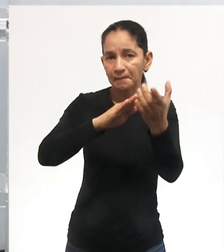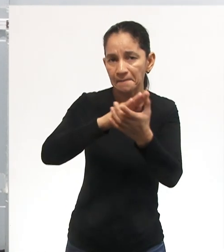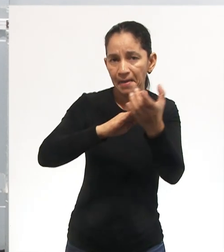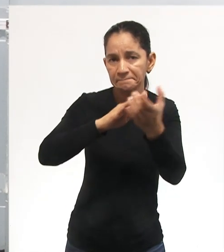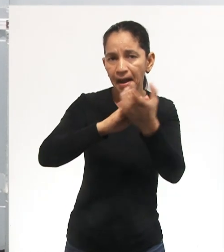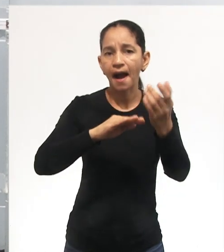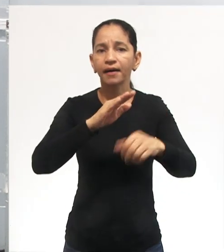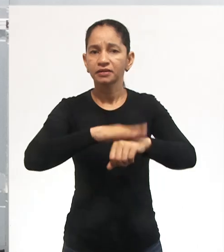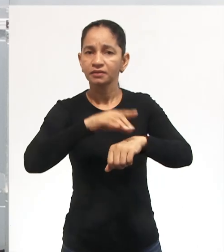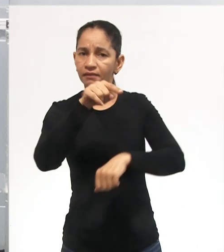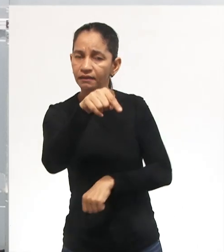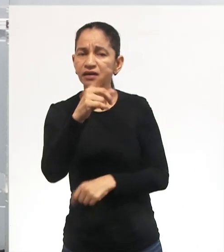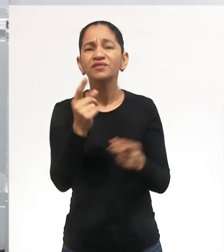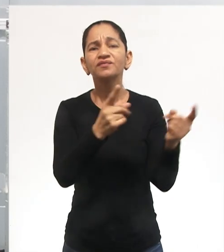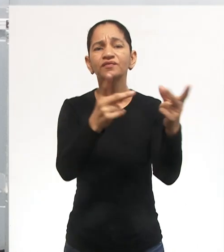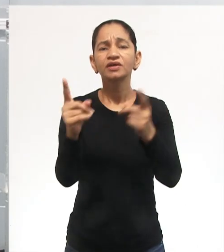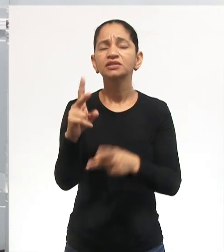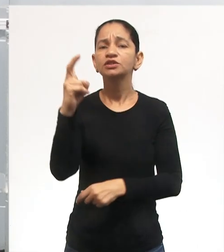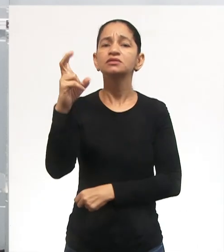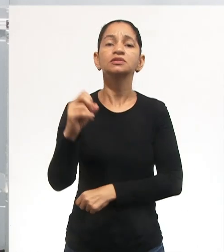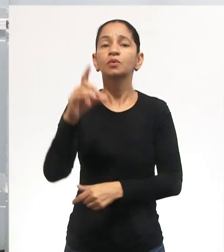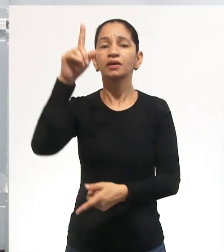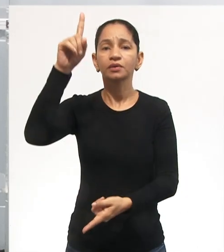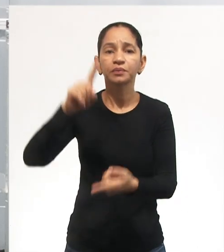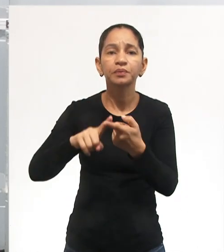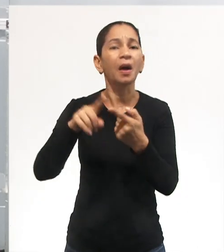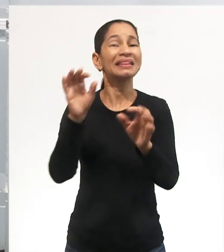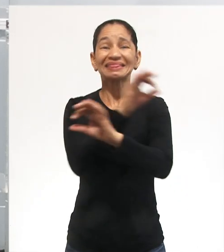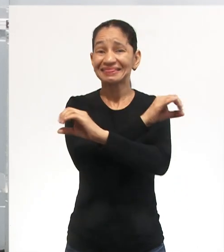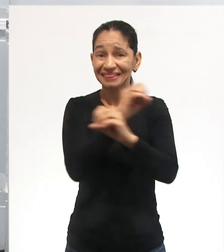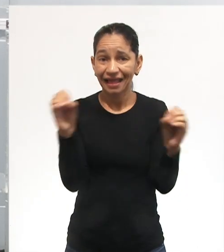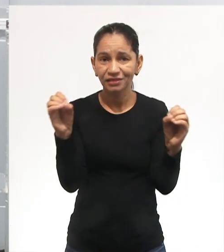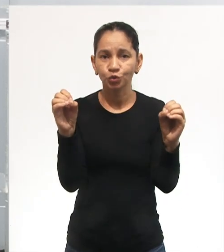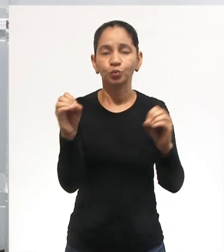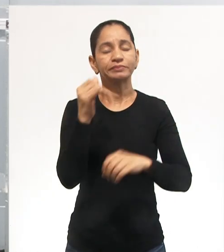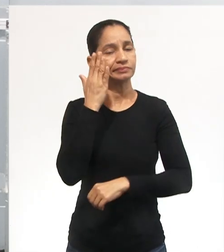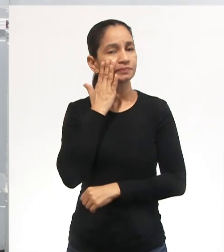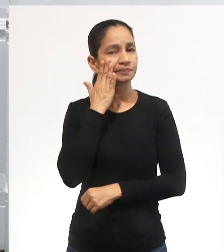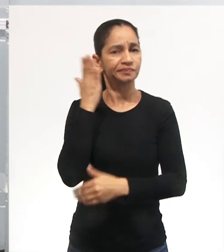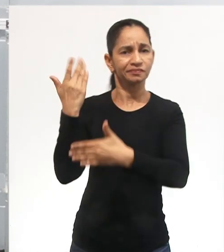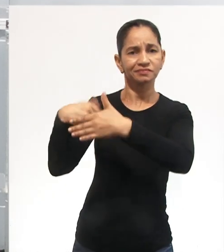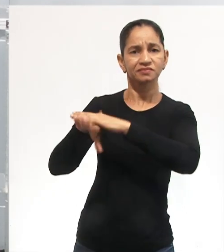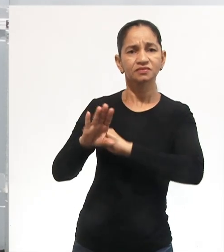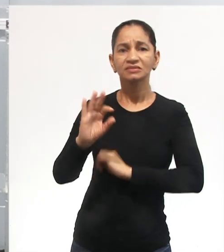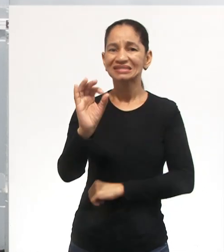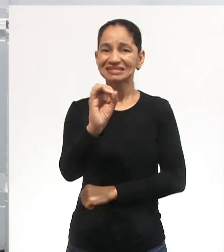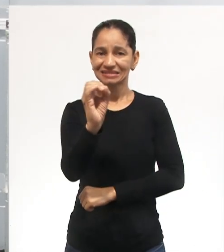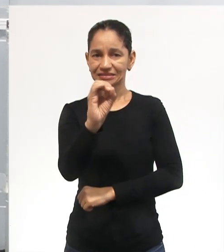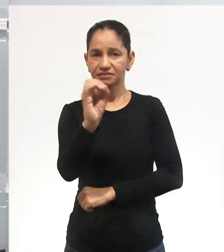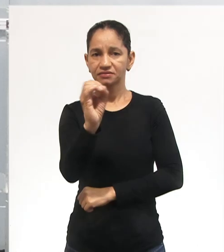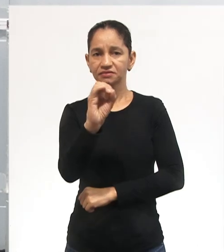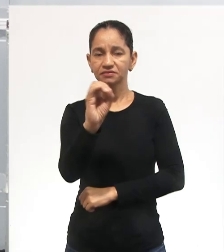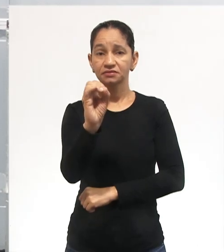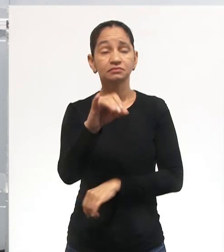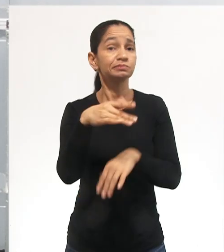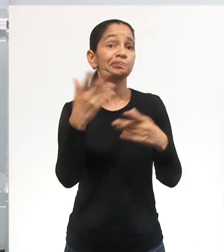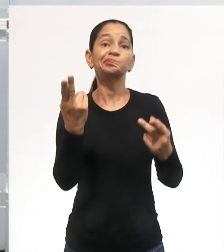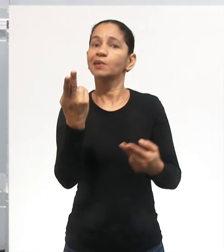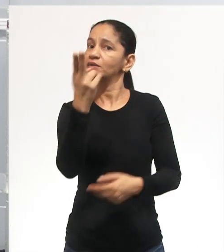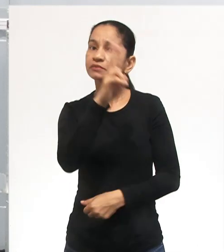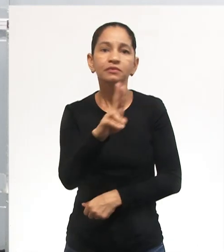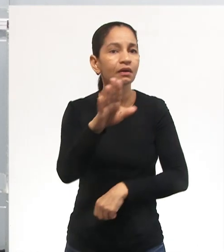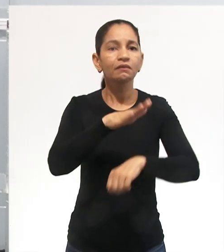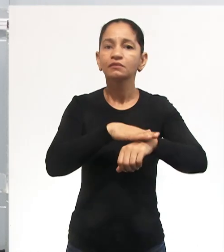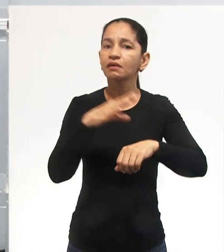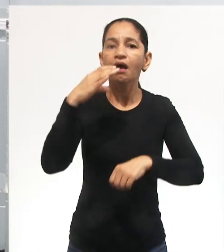calçado. E aí é vendido todos eles lá, não tem mais lá no estoque, sem querer, não está utilizando o sistema para automatizar